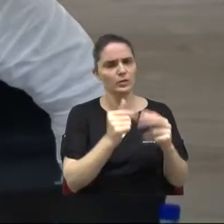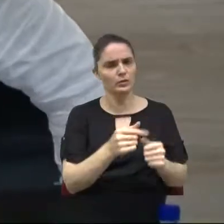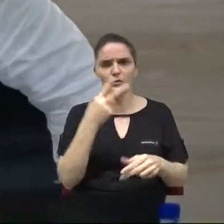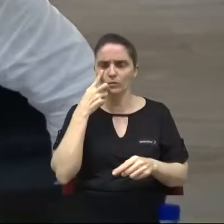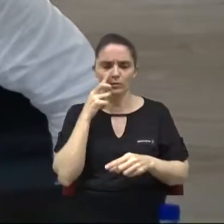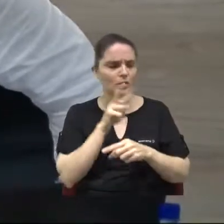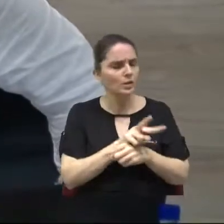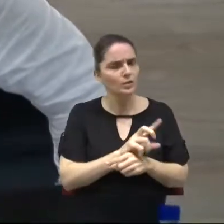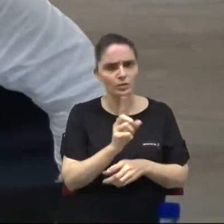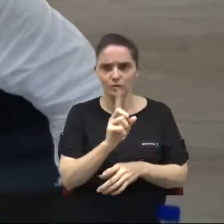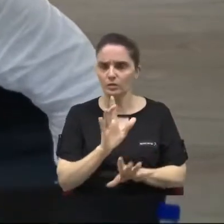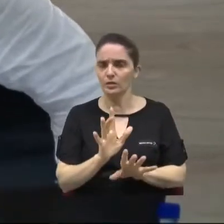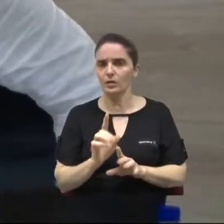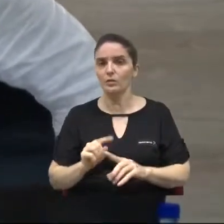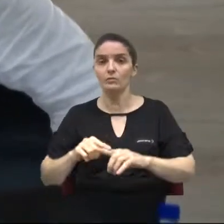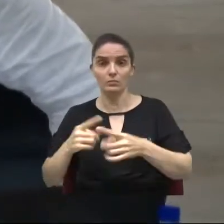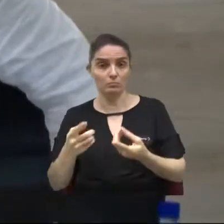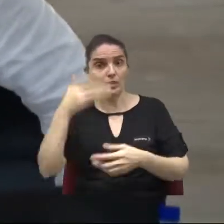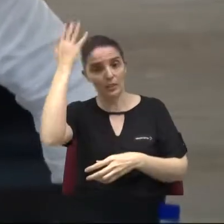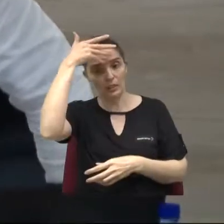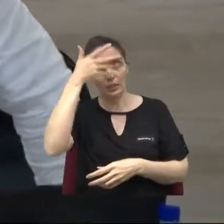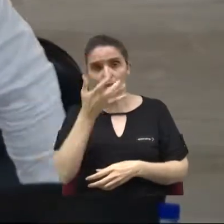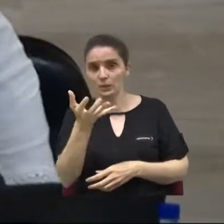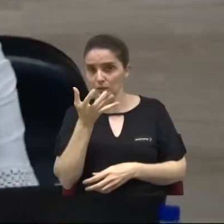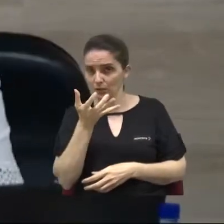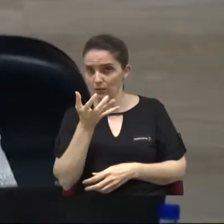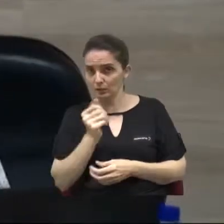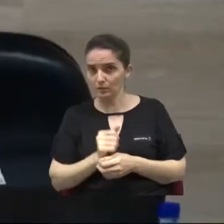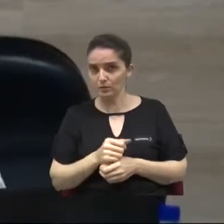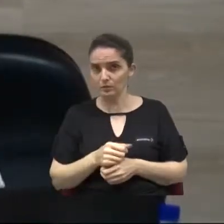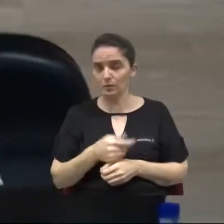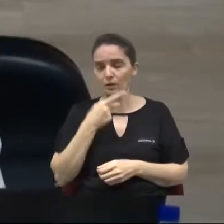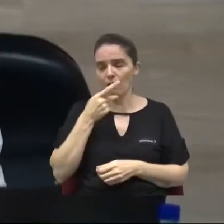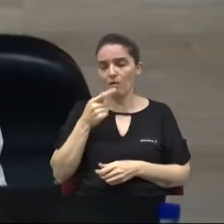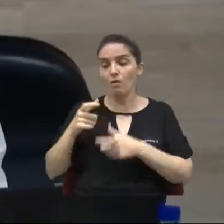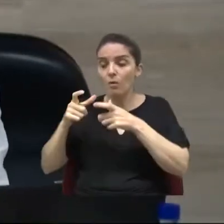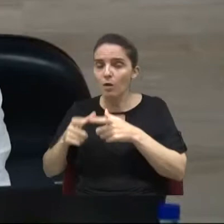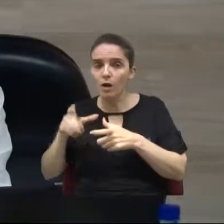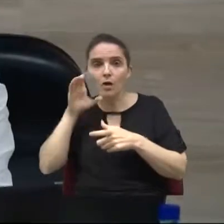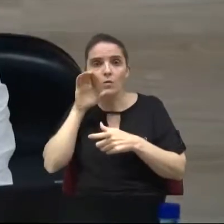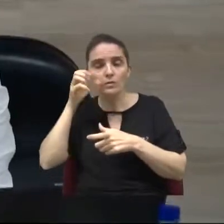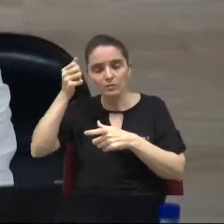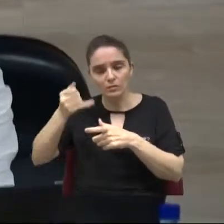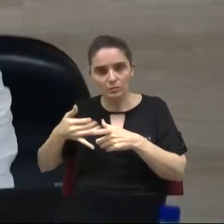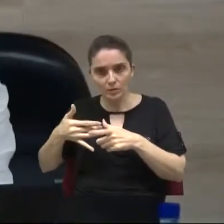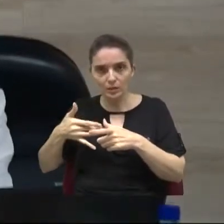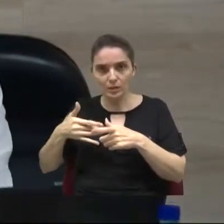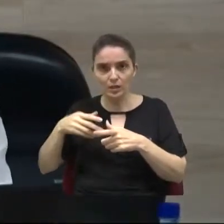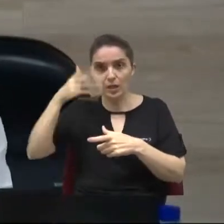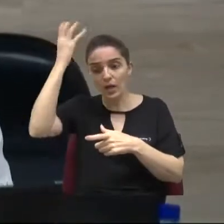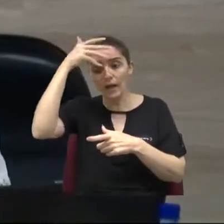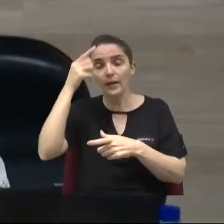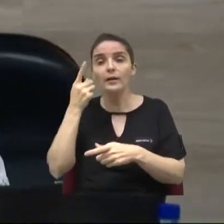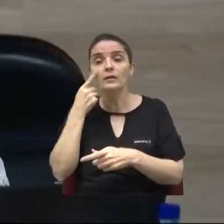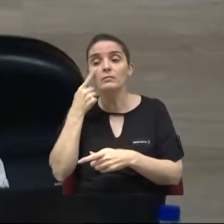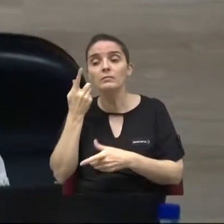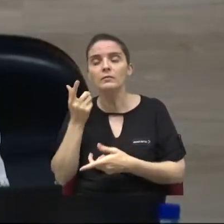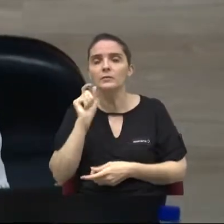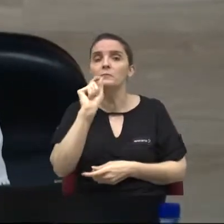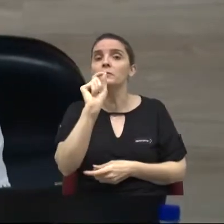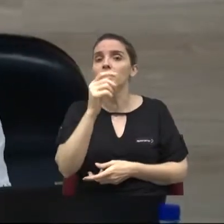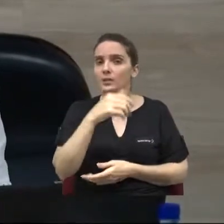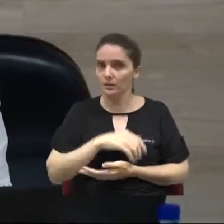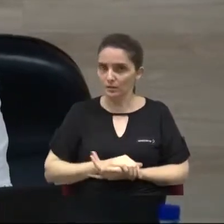mas fico à disposição, caso queira passar o local, para que possa ser sanado esse